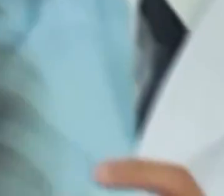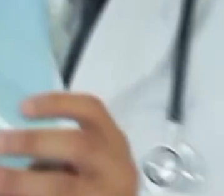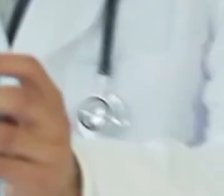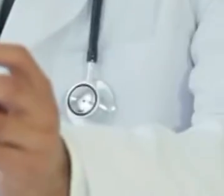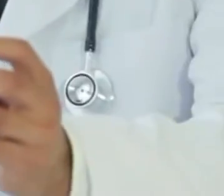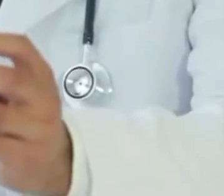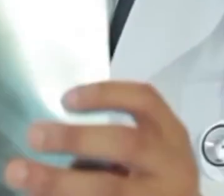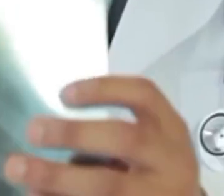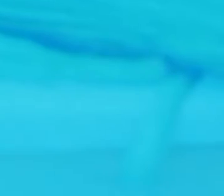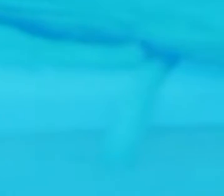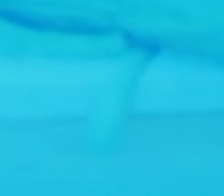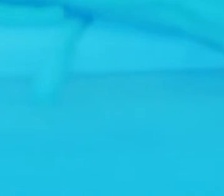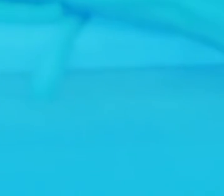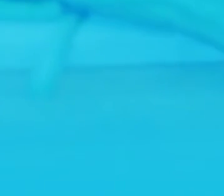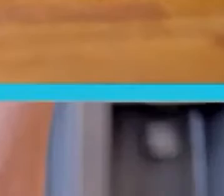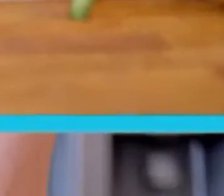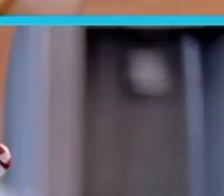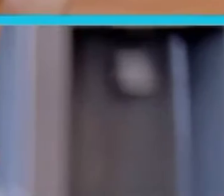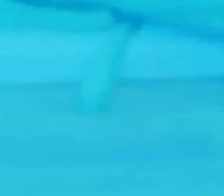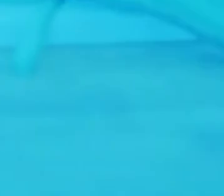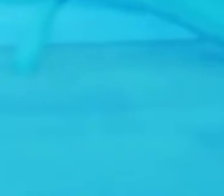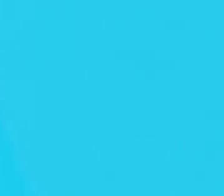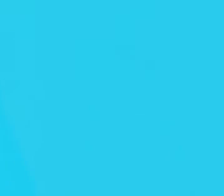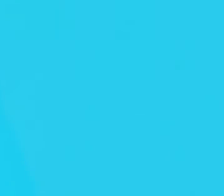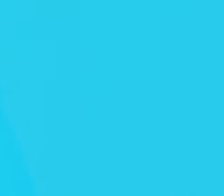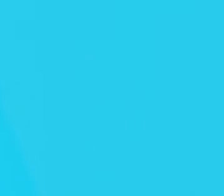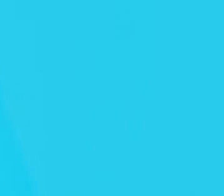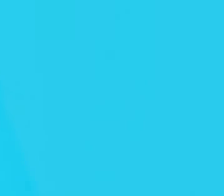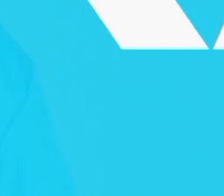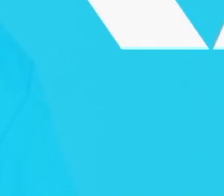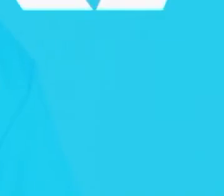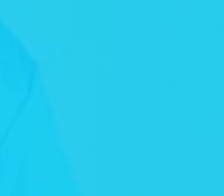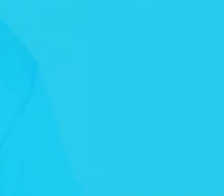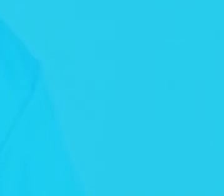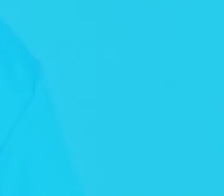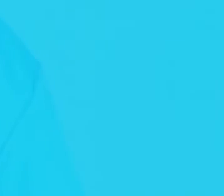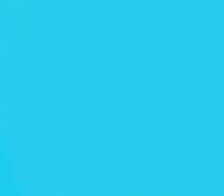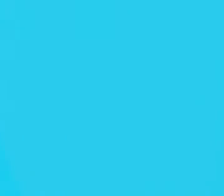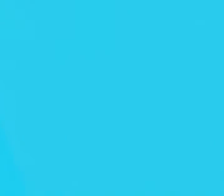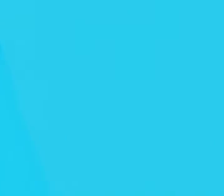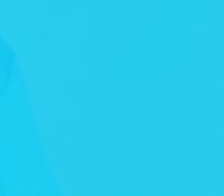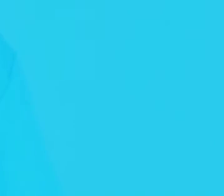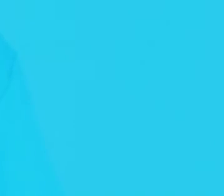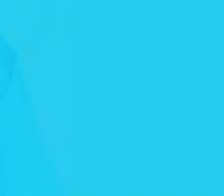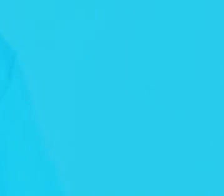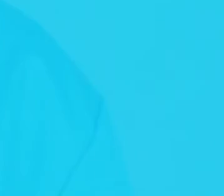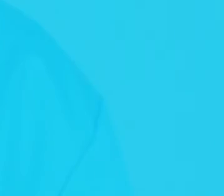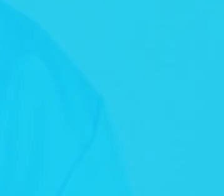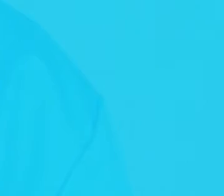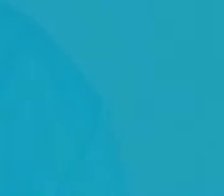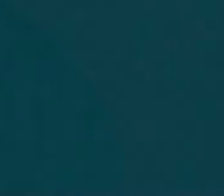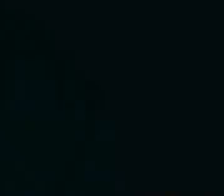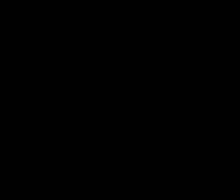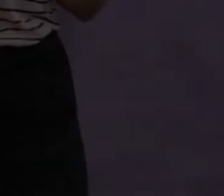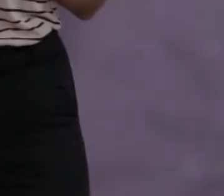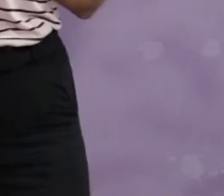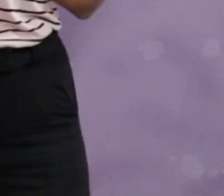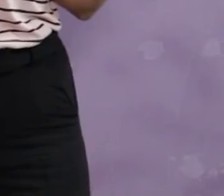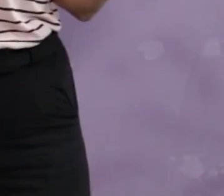negócios destaques vão receber até R$30 mil em um acompanhamento individualizado também. O Lab Habitação,